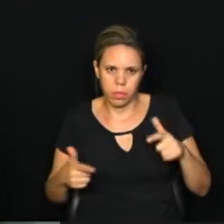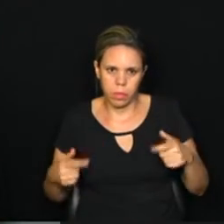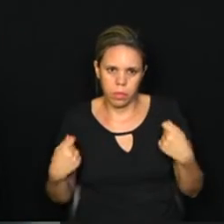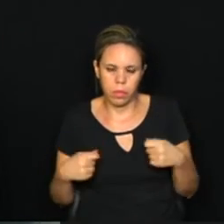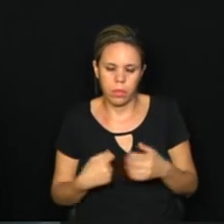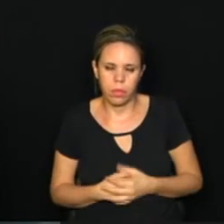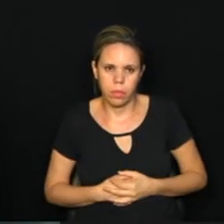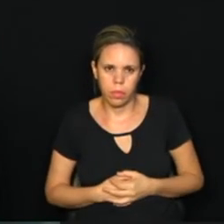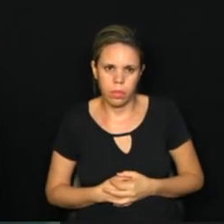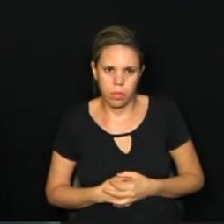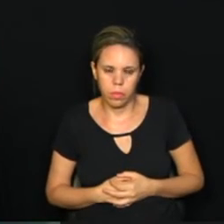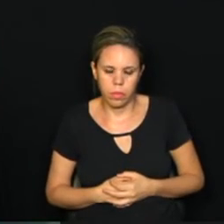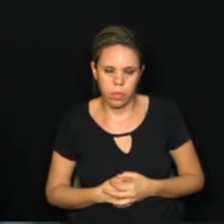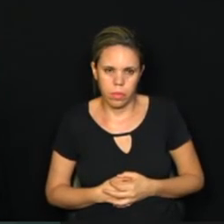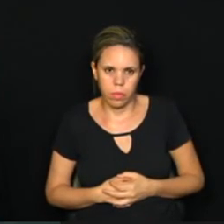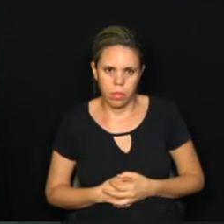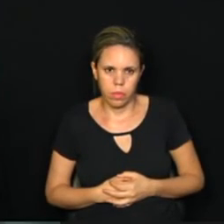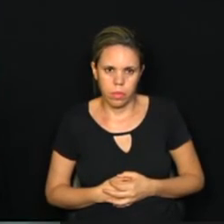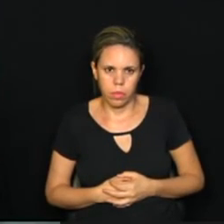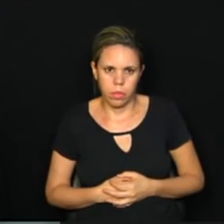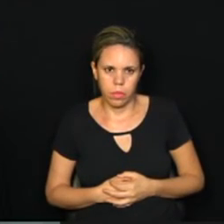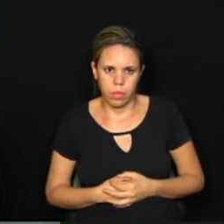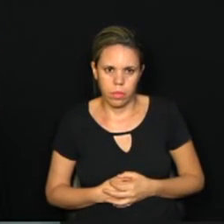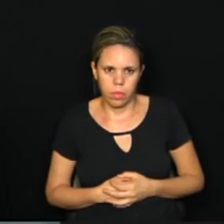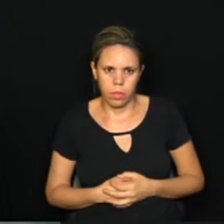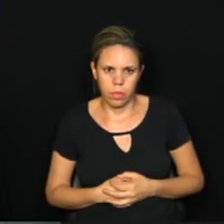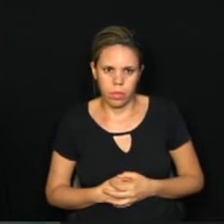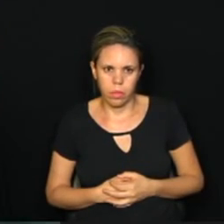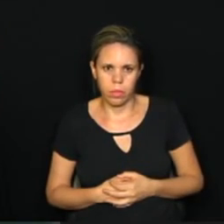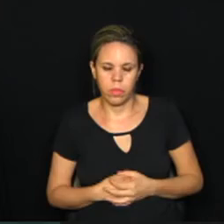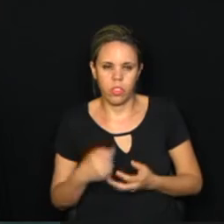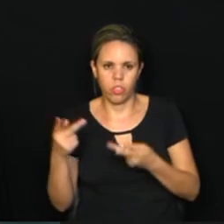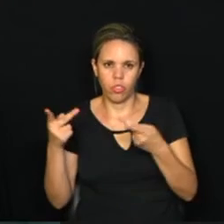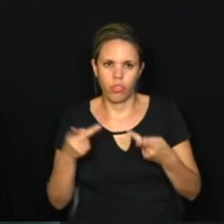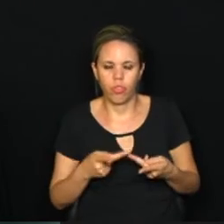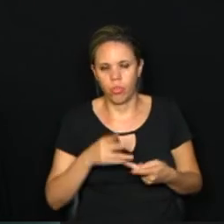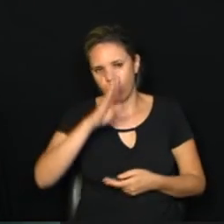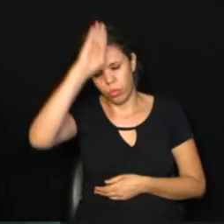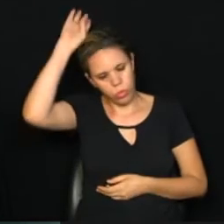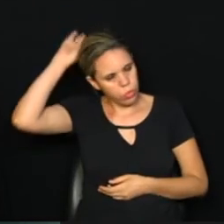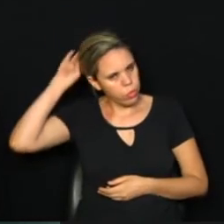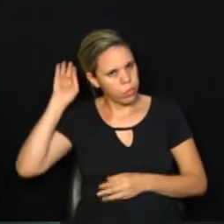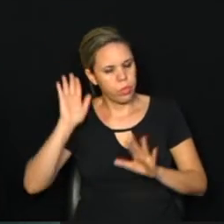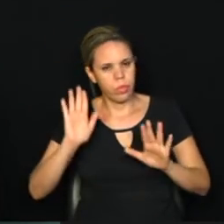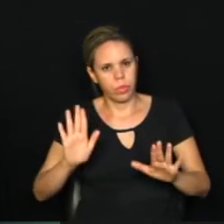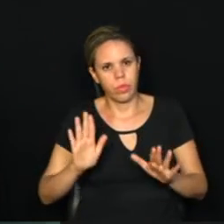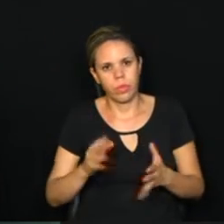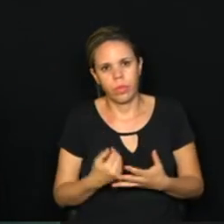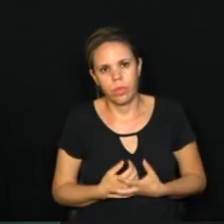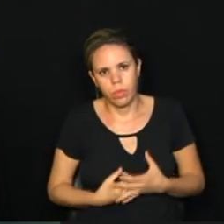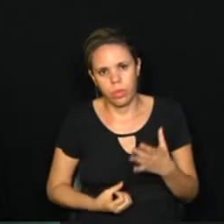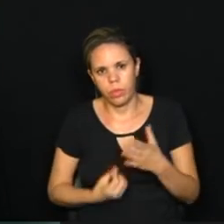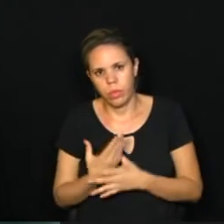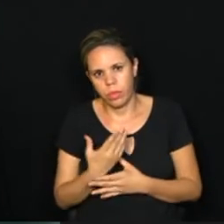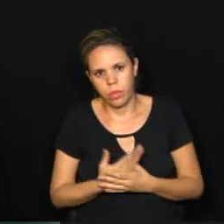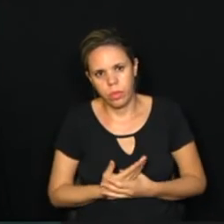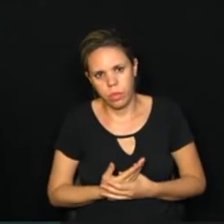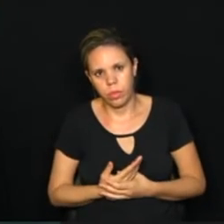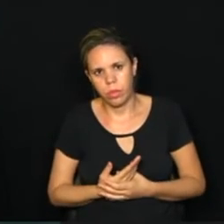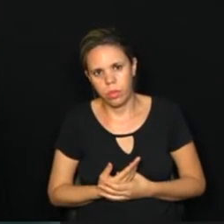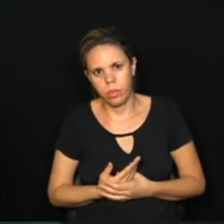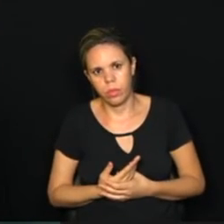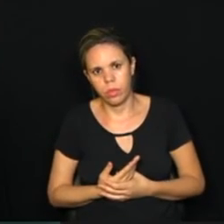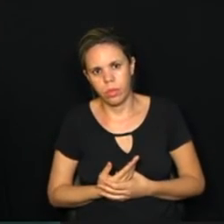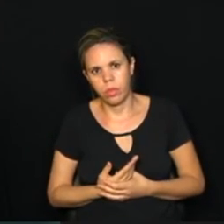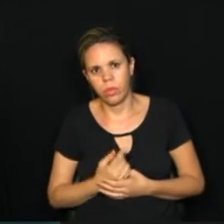necessidade de acionamento do Corpo de Bombeiros, mas de alguma forma aconteceu, seja queima